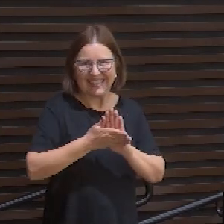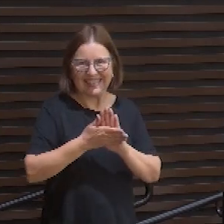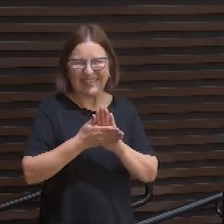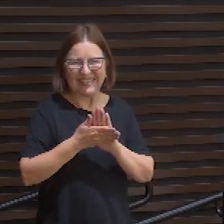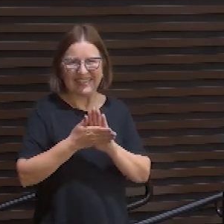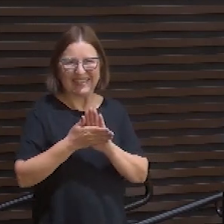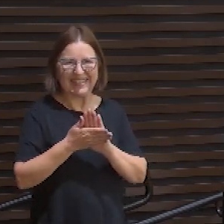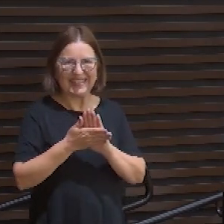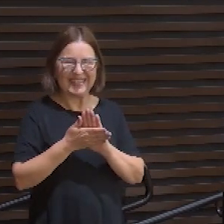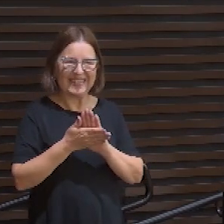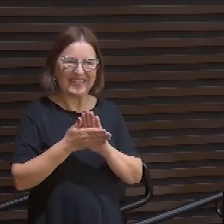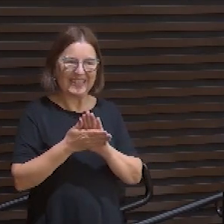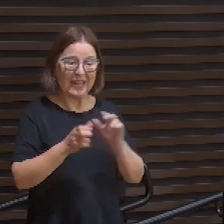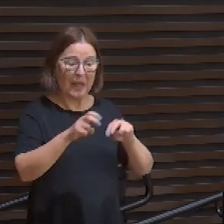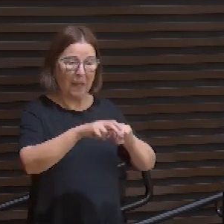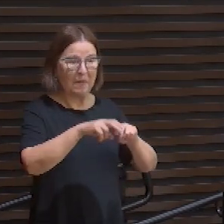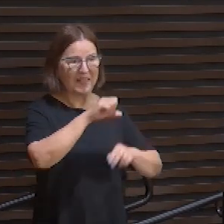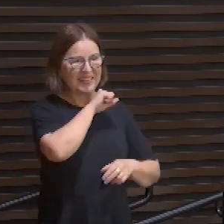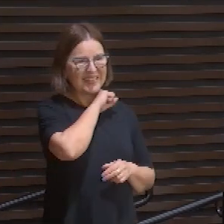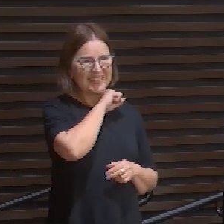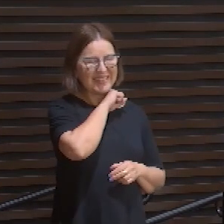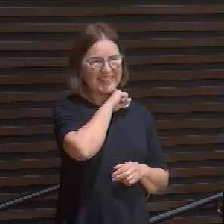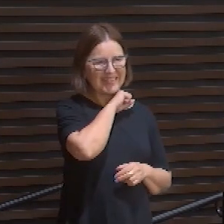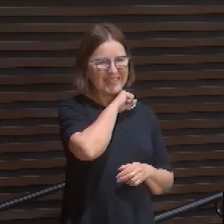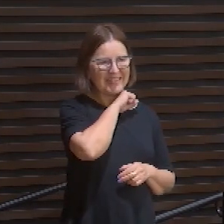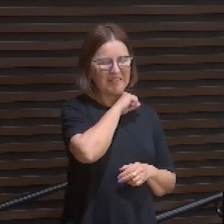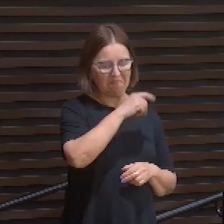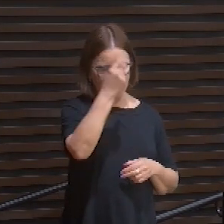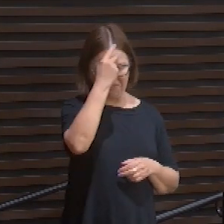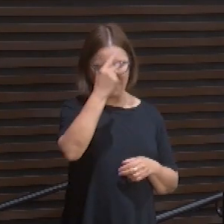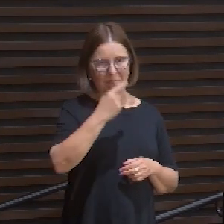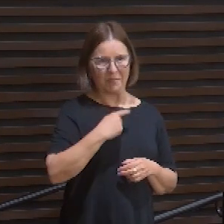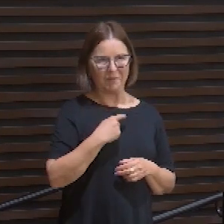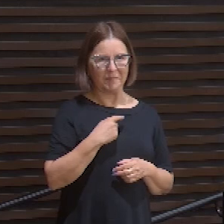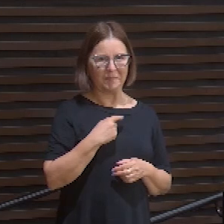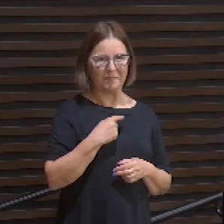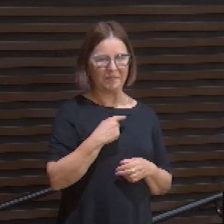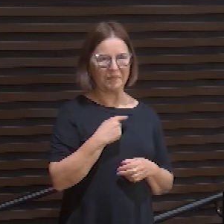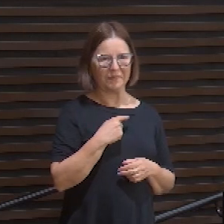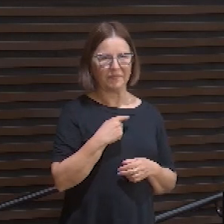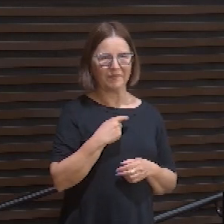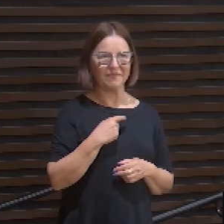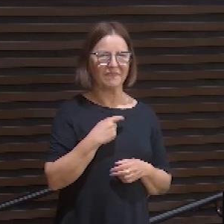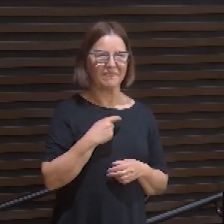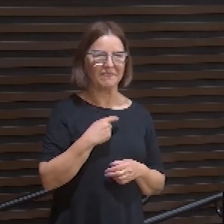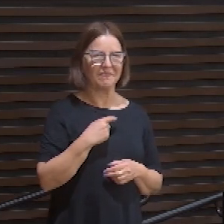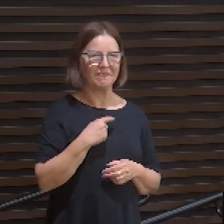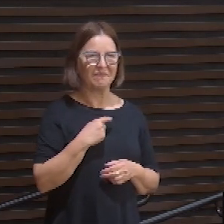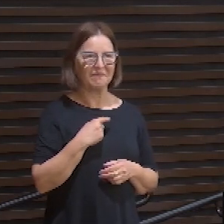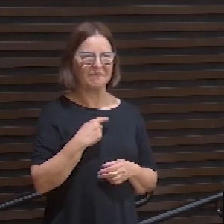Aniquilar, pelo sacrifício de si mesmo, o